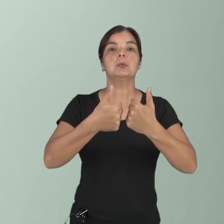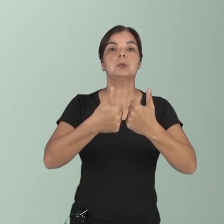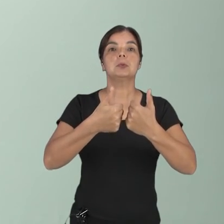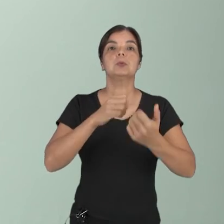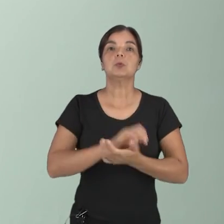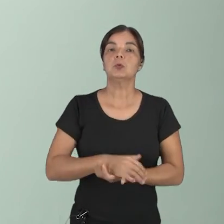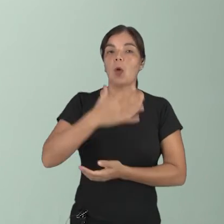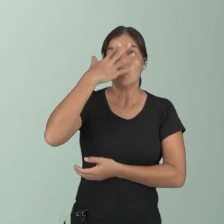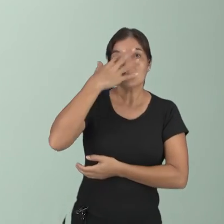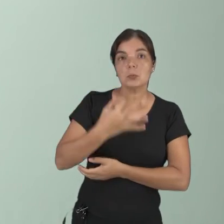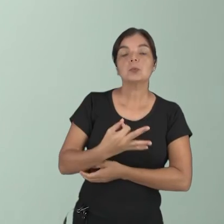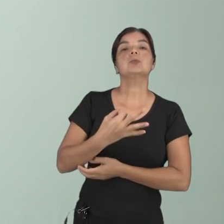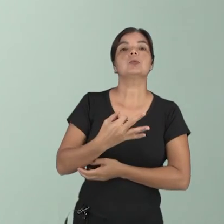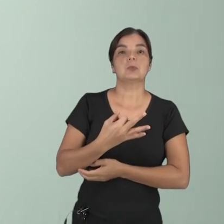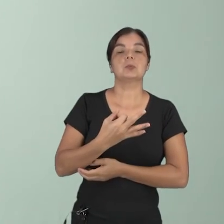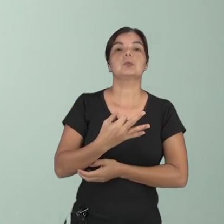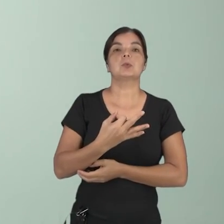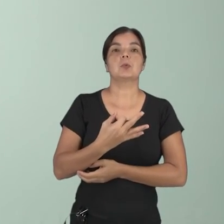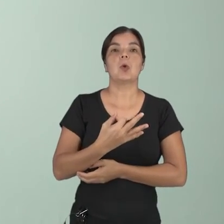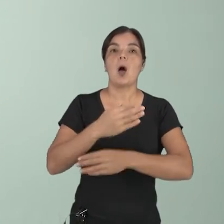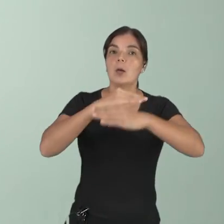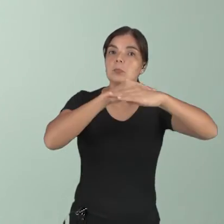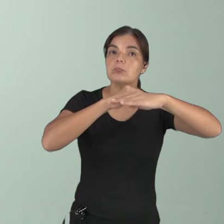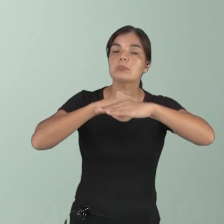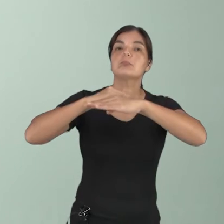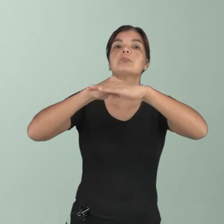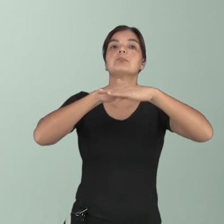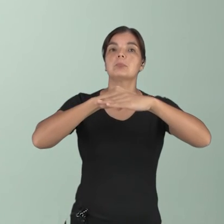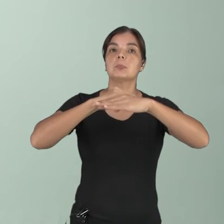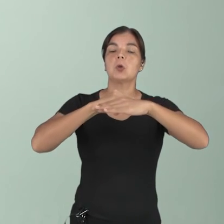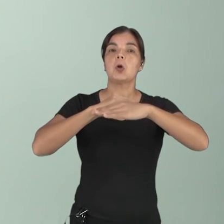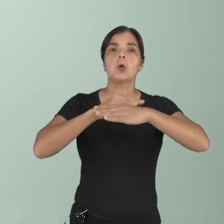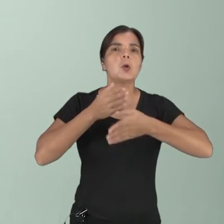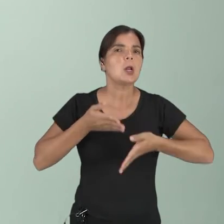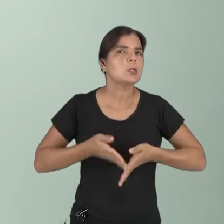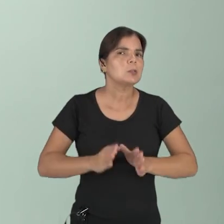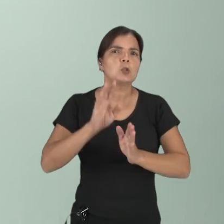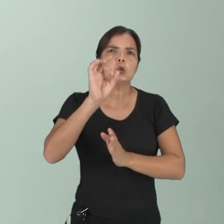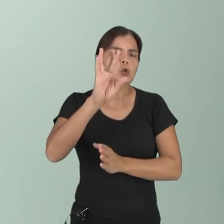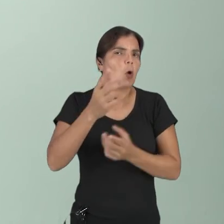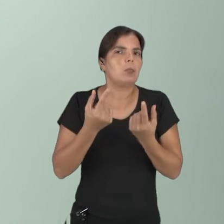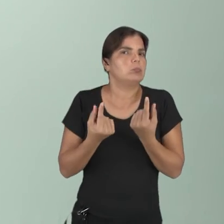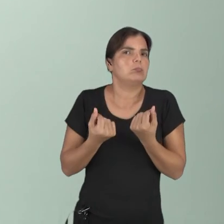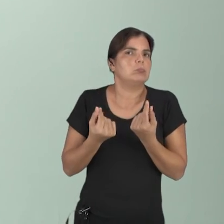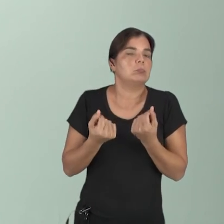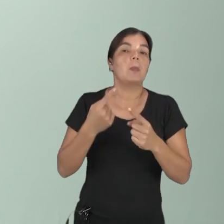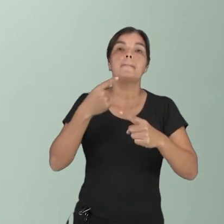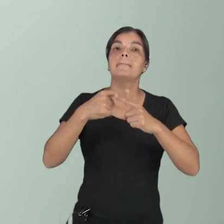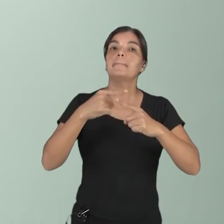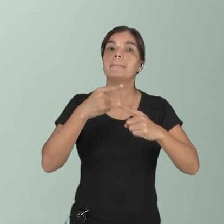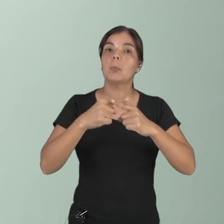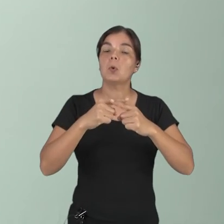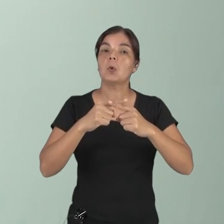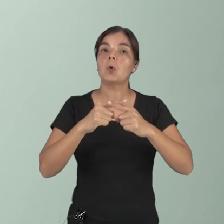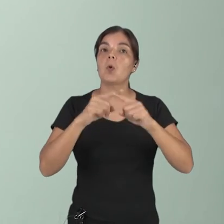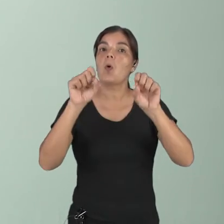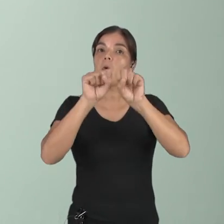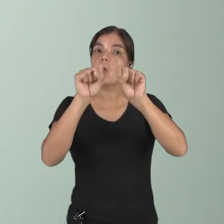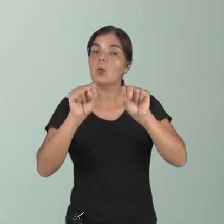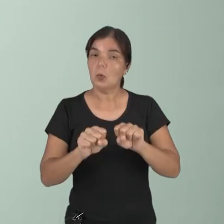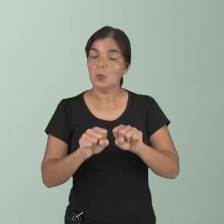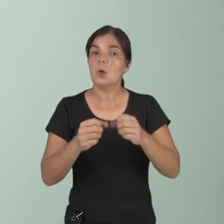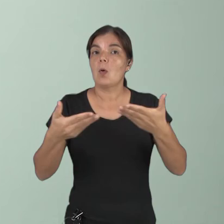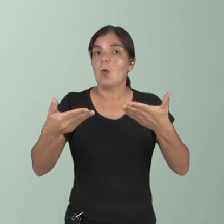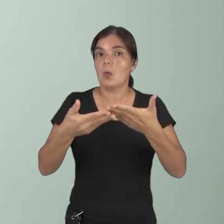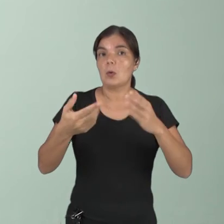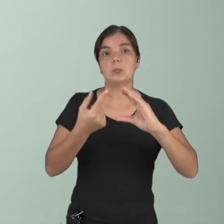de forma justa, de forma igualitária. Eu não nasci apenas para ganhar dinheiro, porque o sistema que